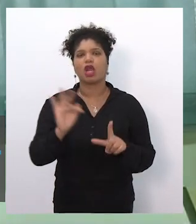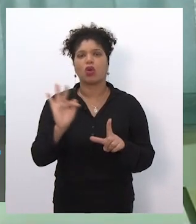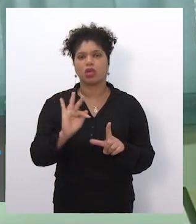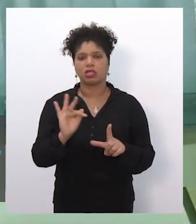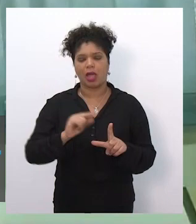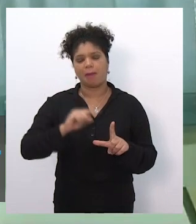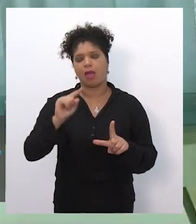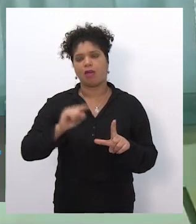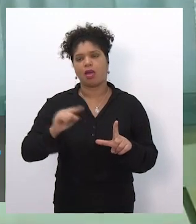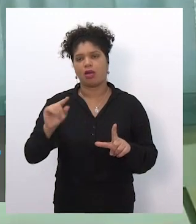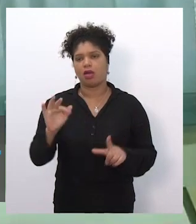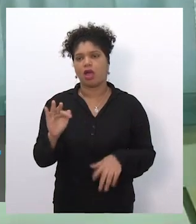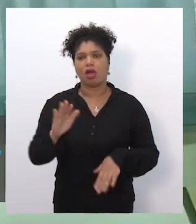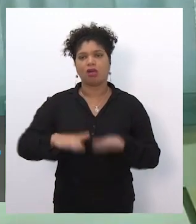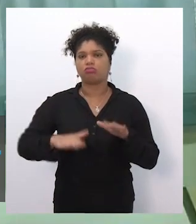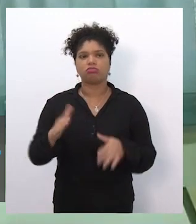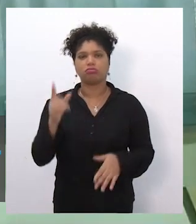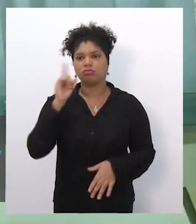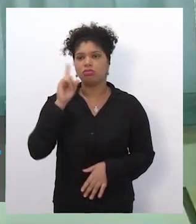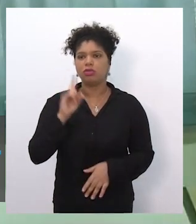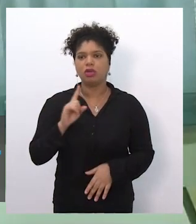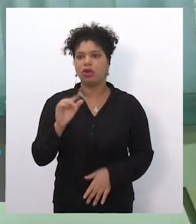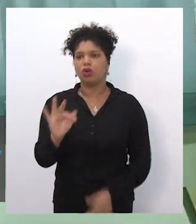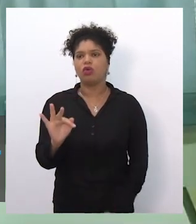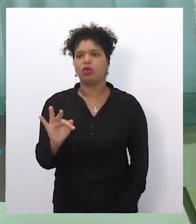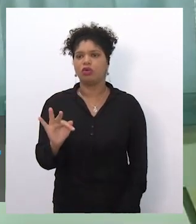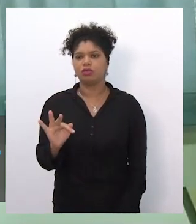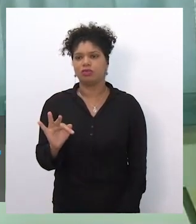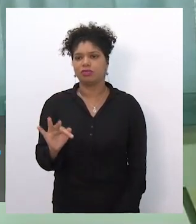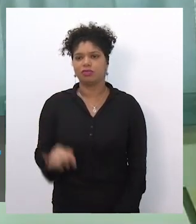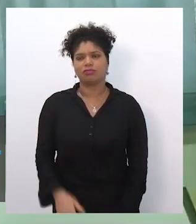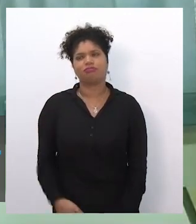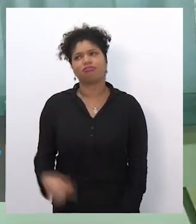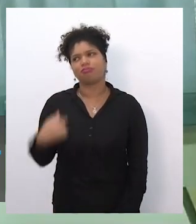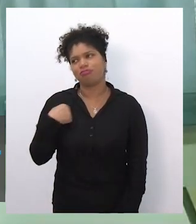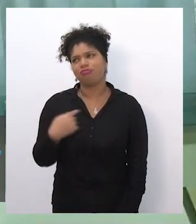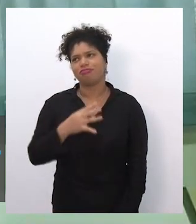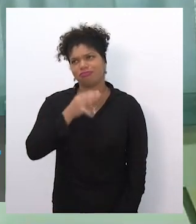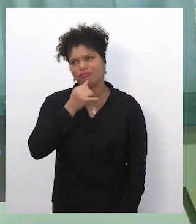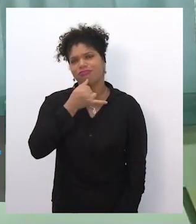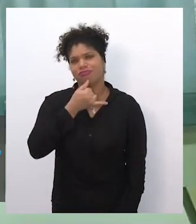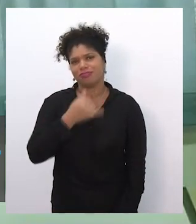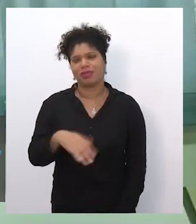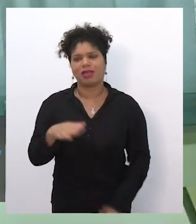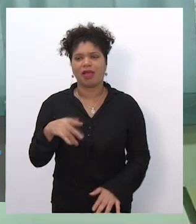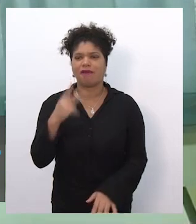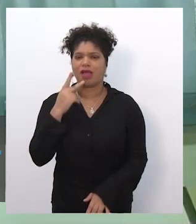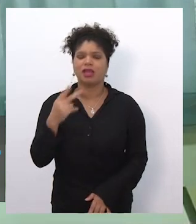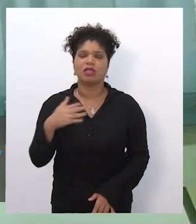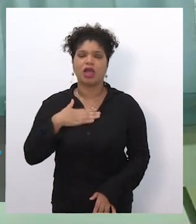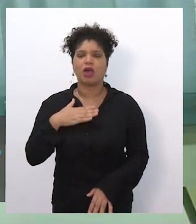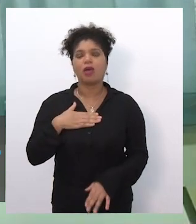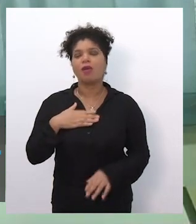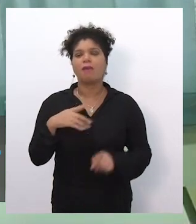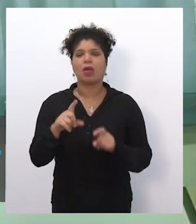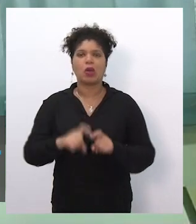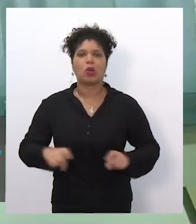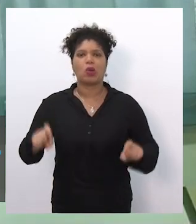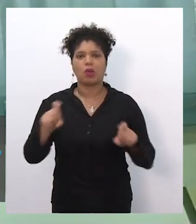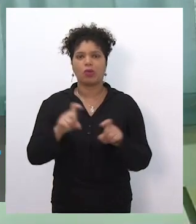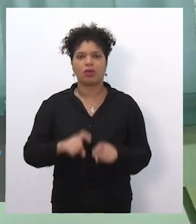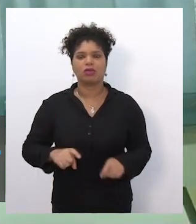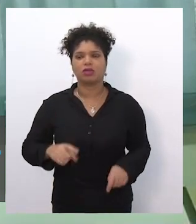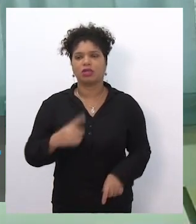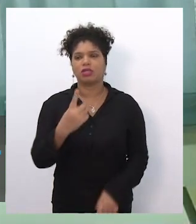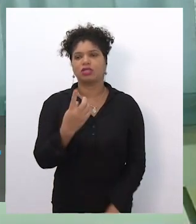gente não comenta a frequência, sabe? Dói um pouquinho o meu coração, né? Às vezes a pessoa fala assim, meu computador está com